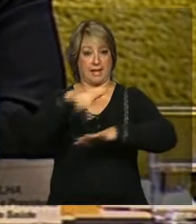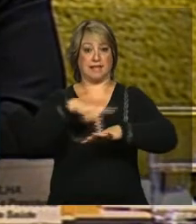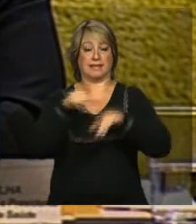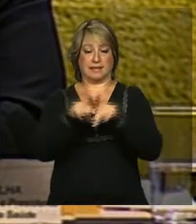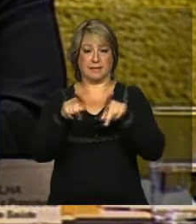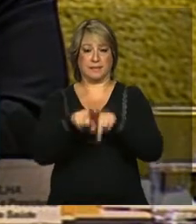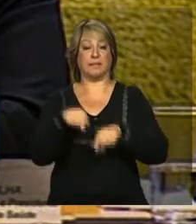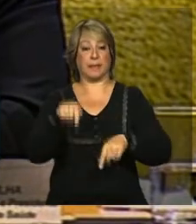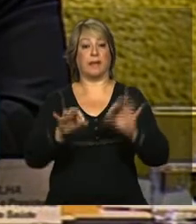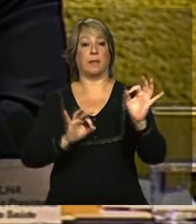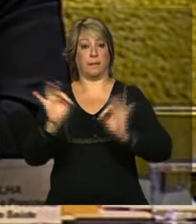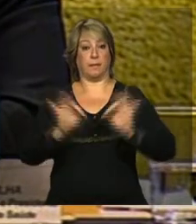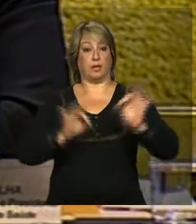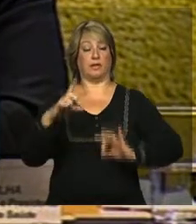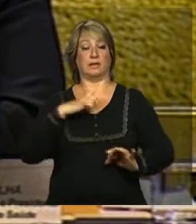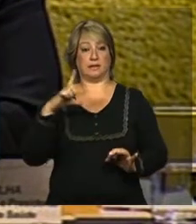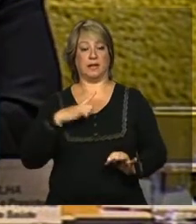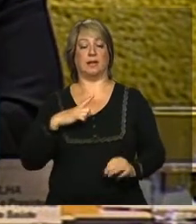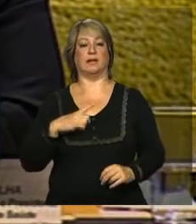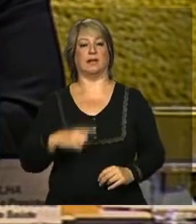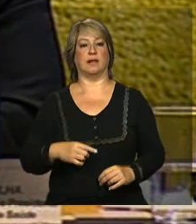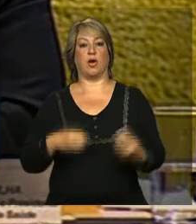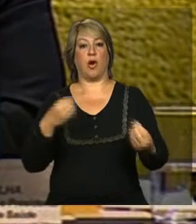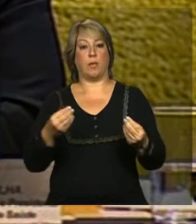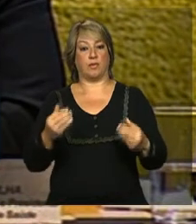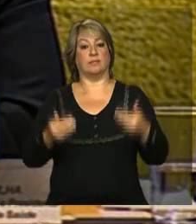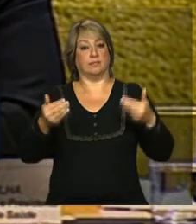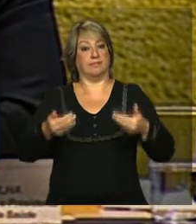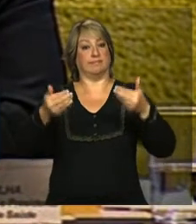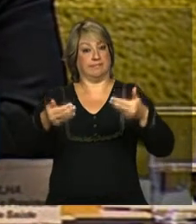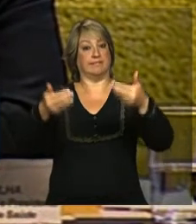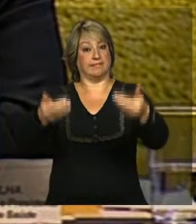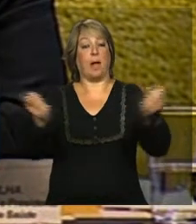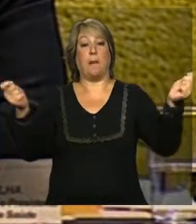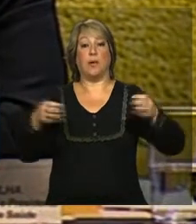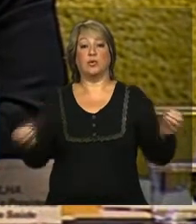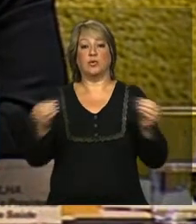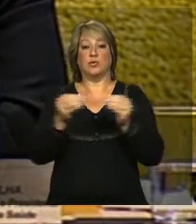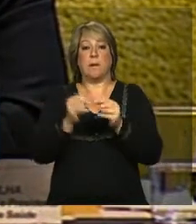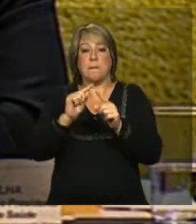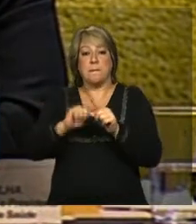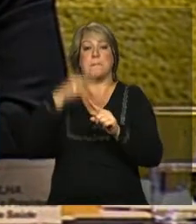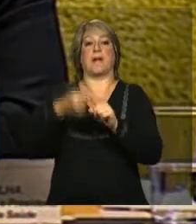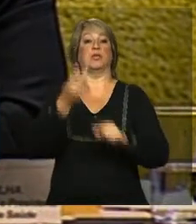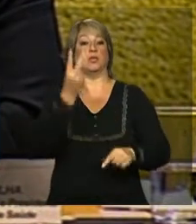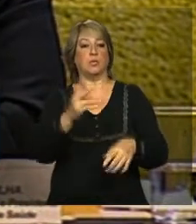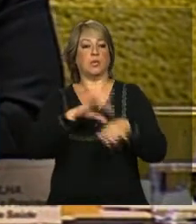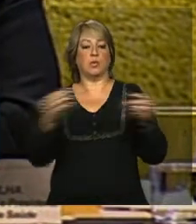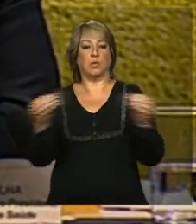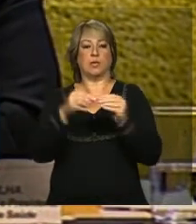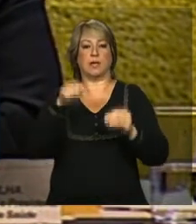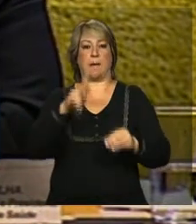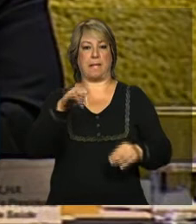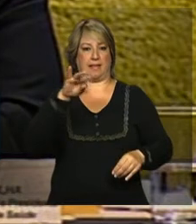como disse a cara tá no projeto tem em progressão a gente poder juntar depois mais duas doenças nessa pentavalente de